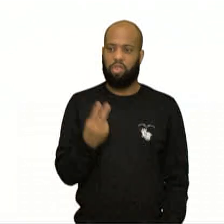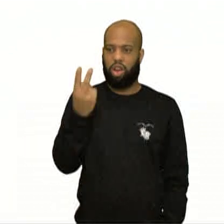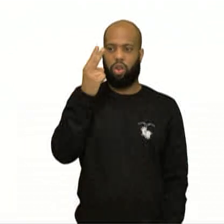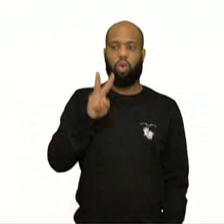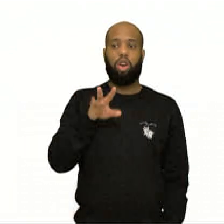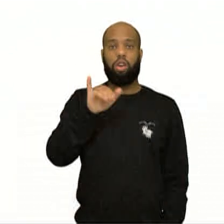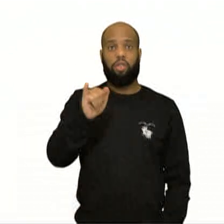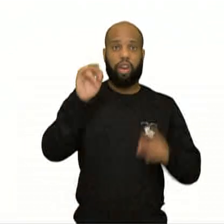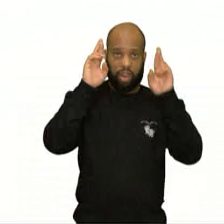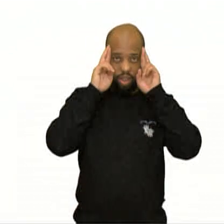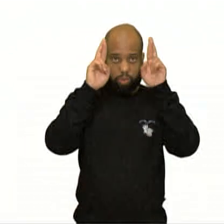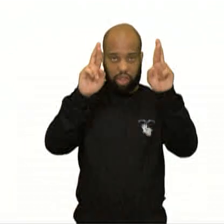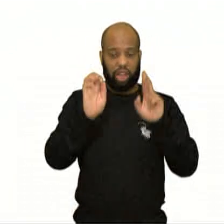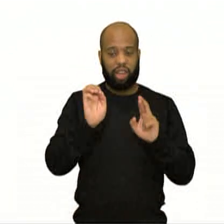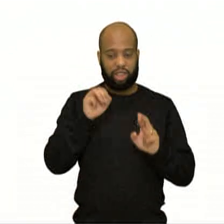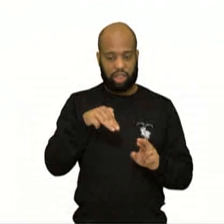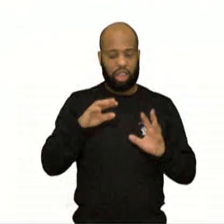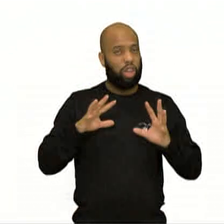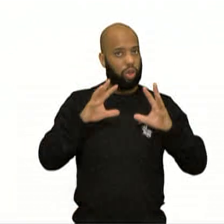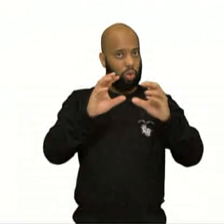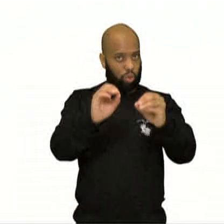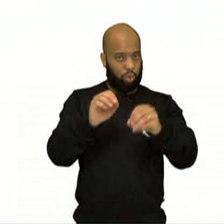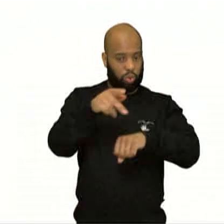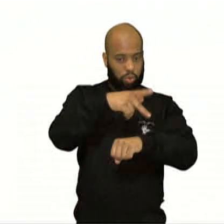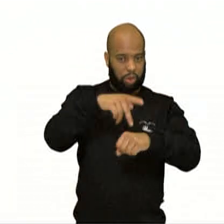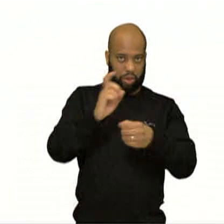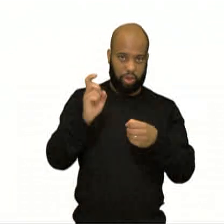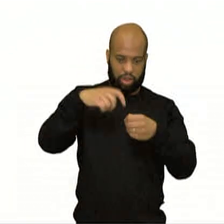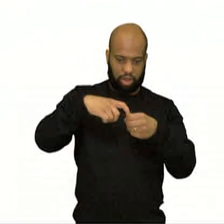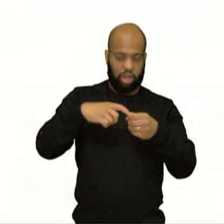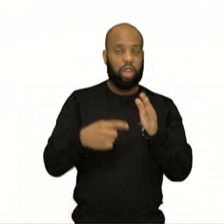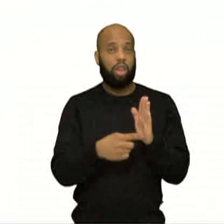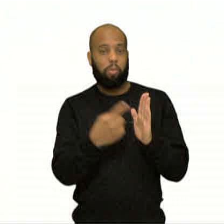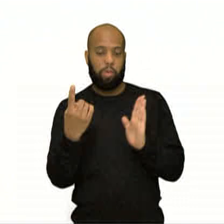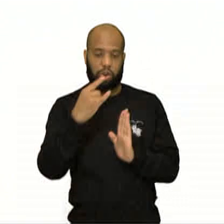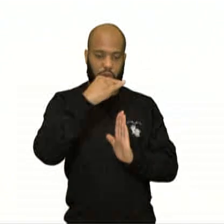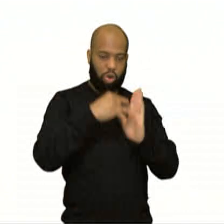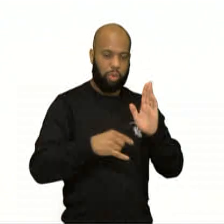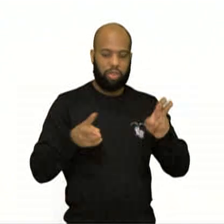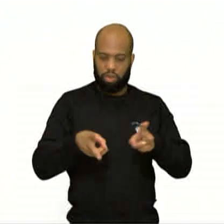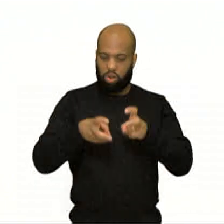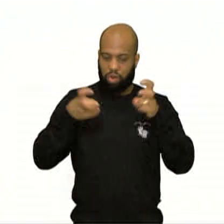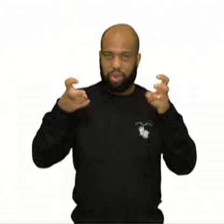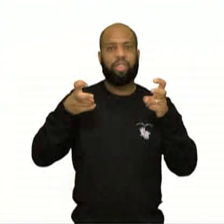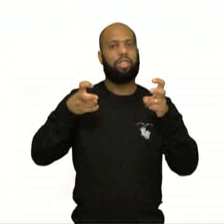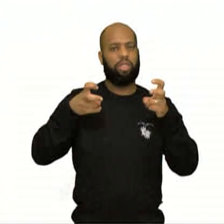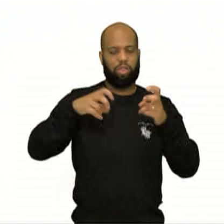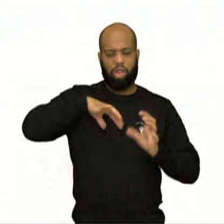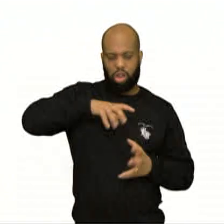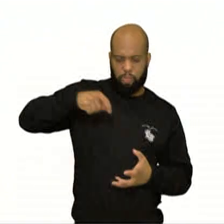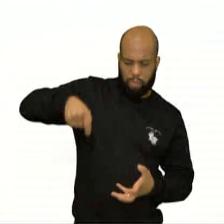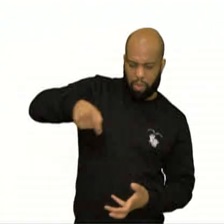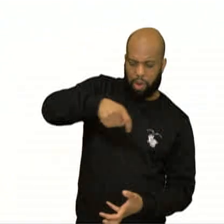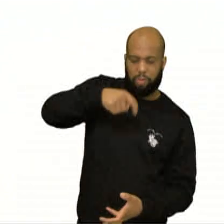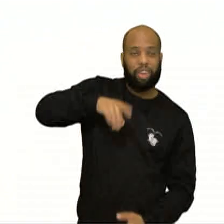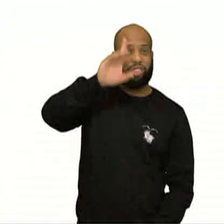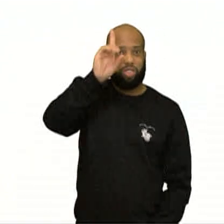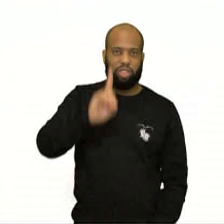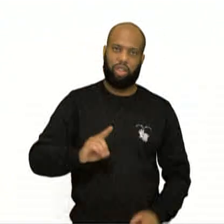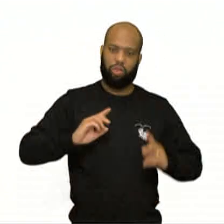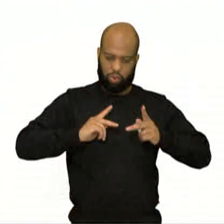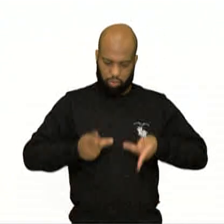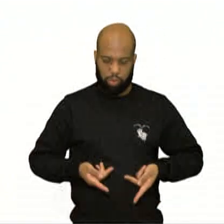Estados e foi o primeiro instrumento que reconheceu internacionalmente os direitos humanos e as liberdades individuais